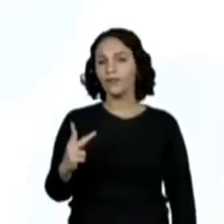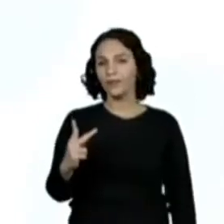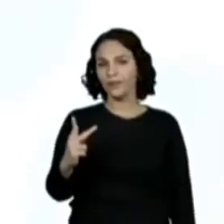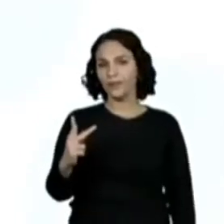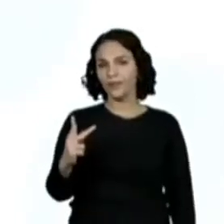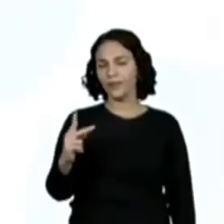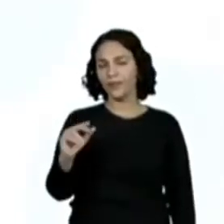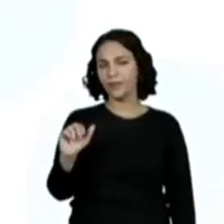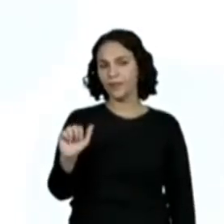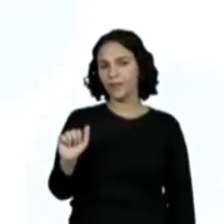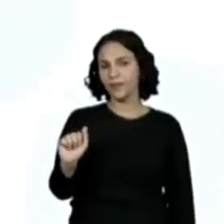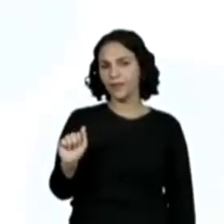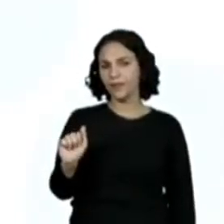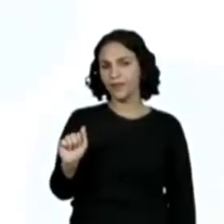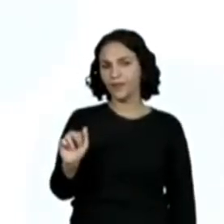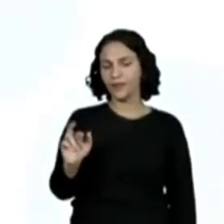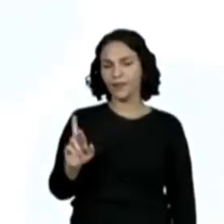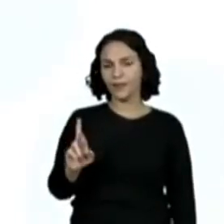Paraná.